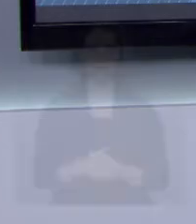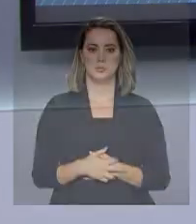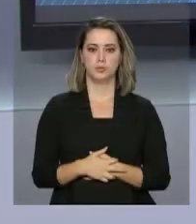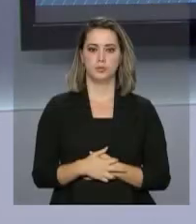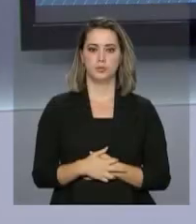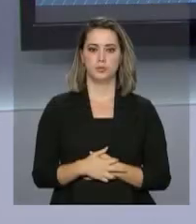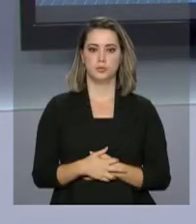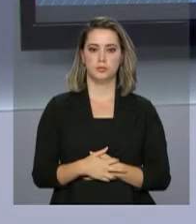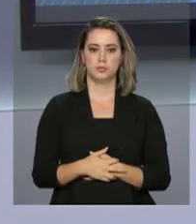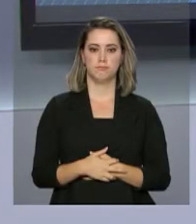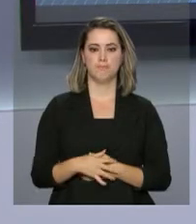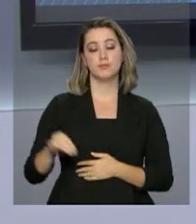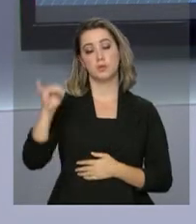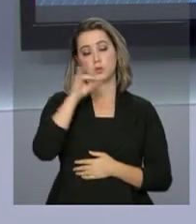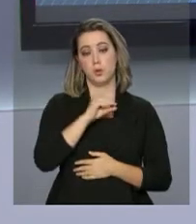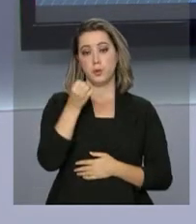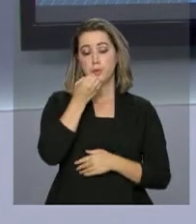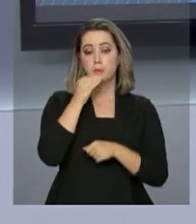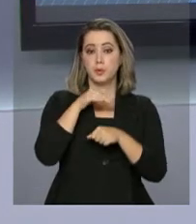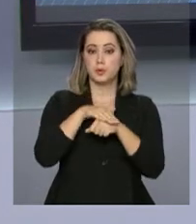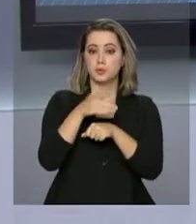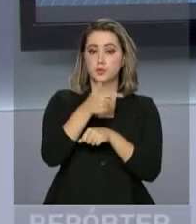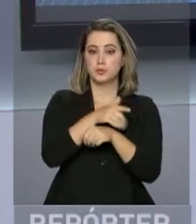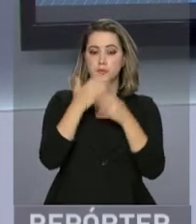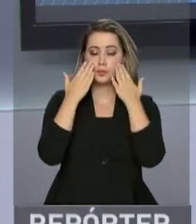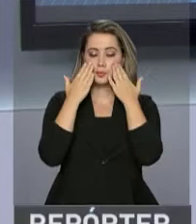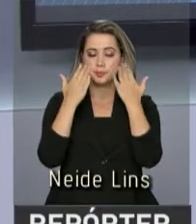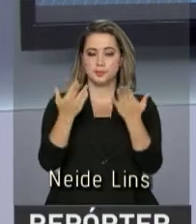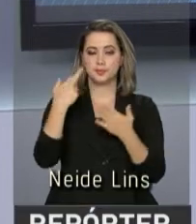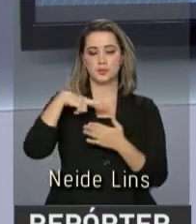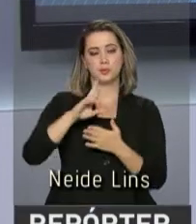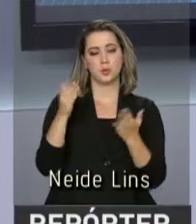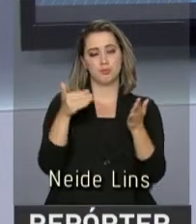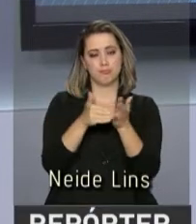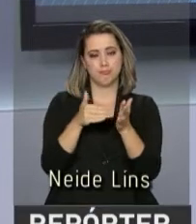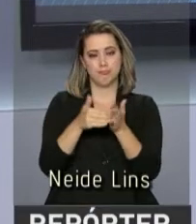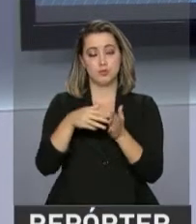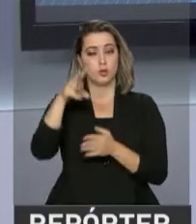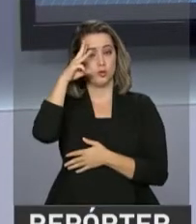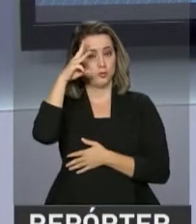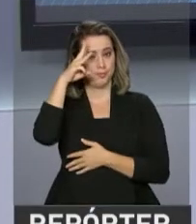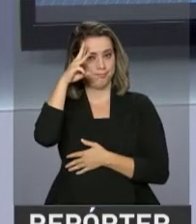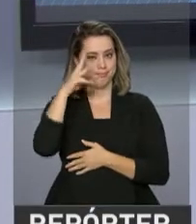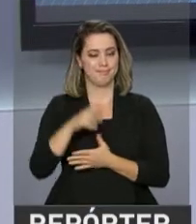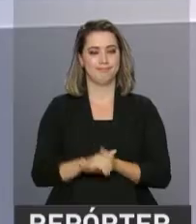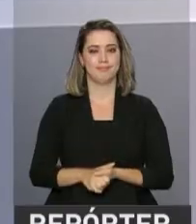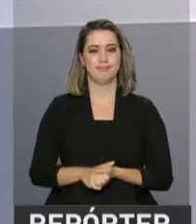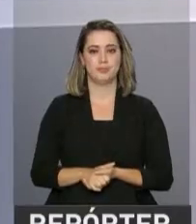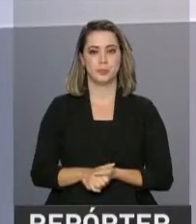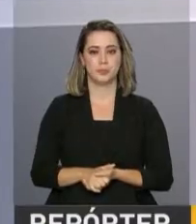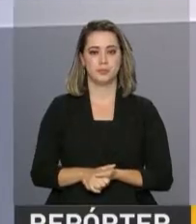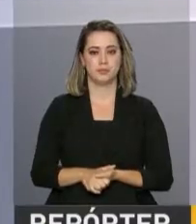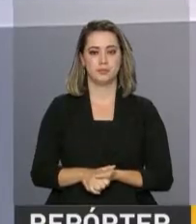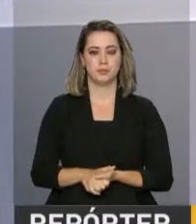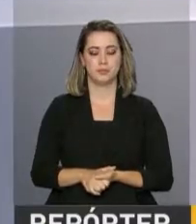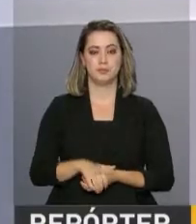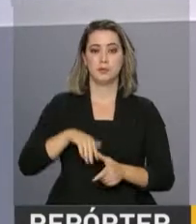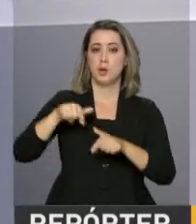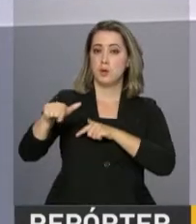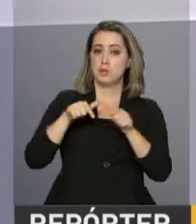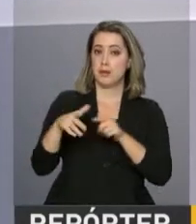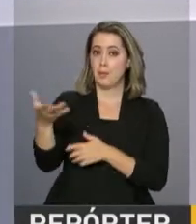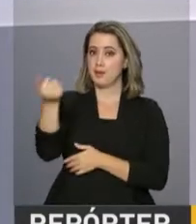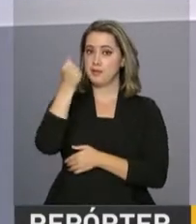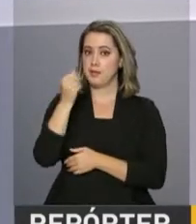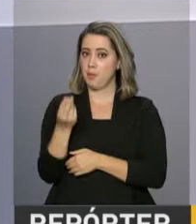olá boa noite está no ar a última edição desta terça-feira do repórter nbr os trabalhadores vão